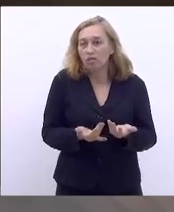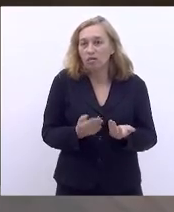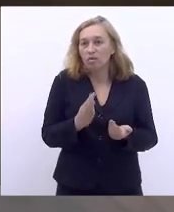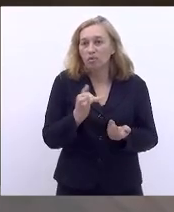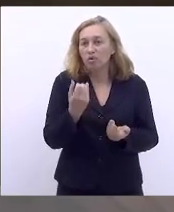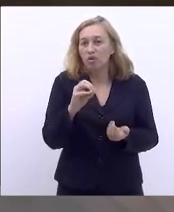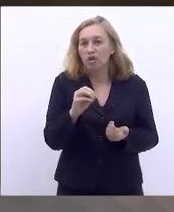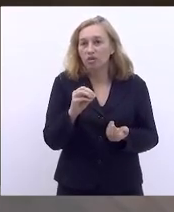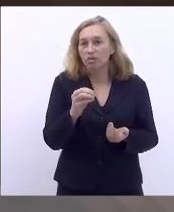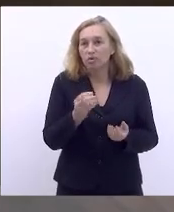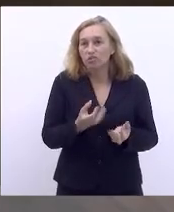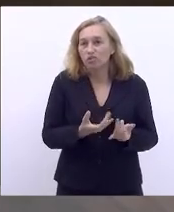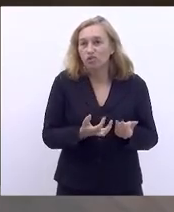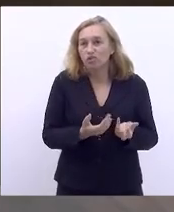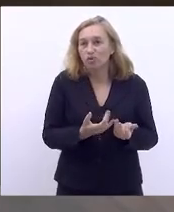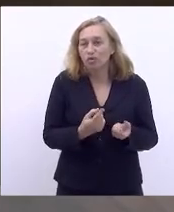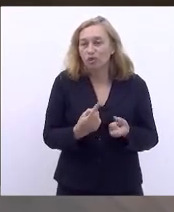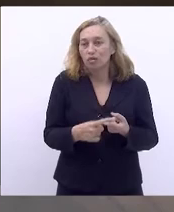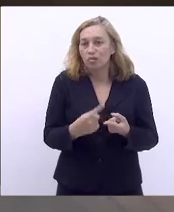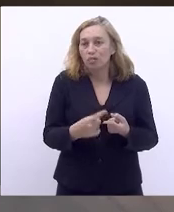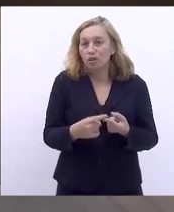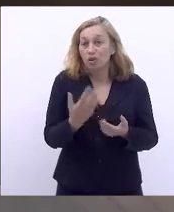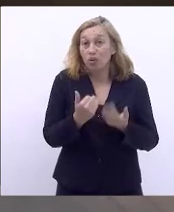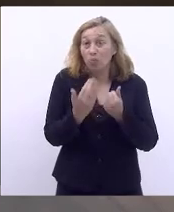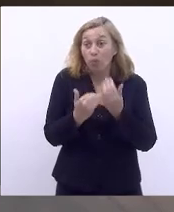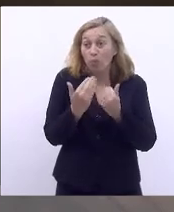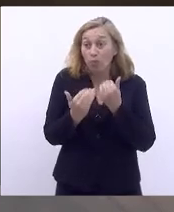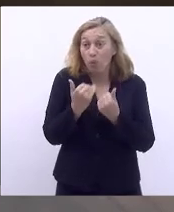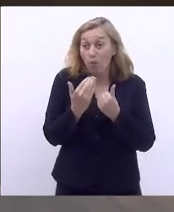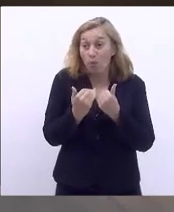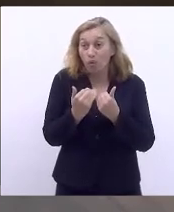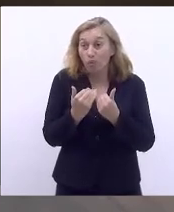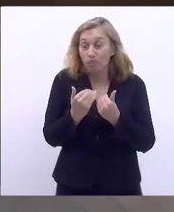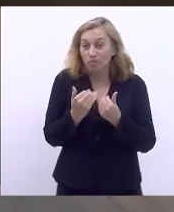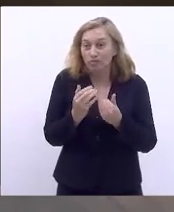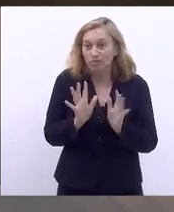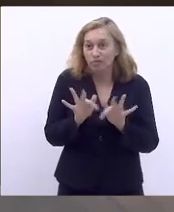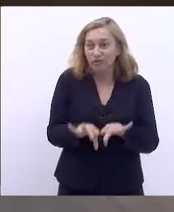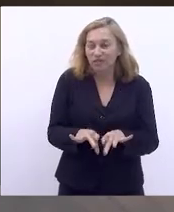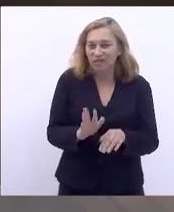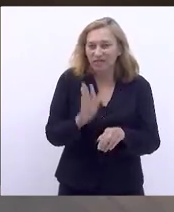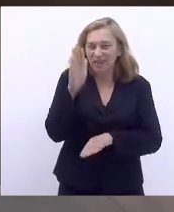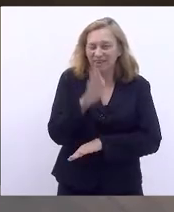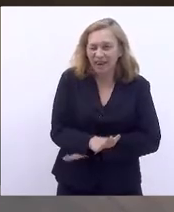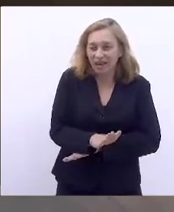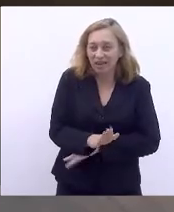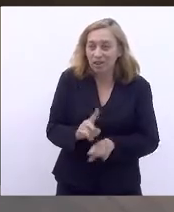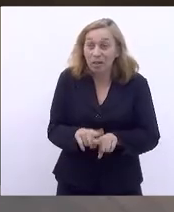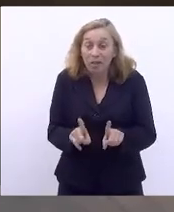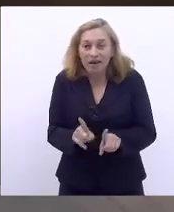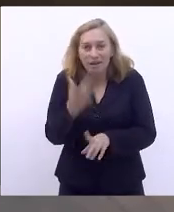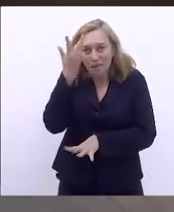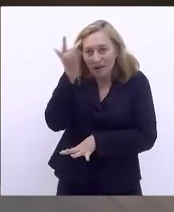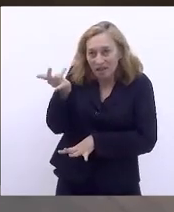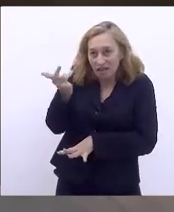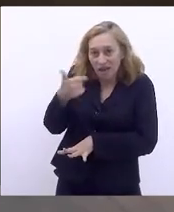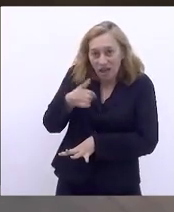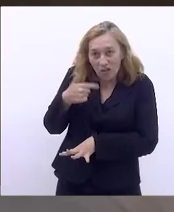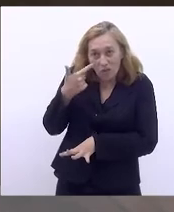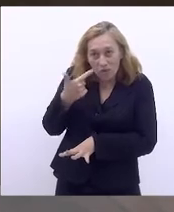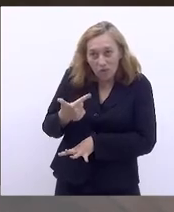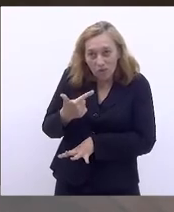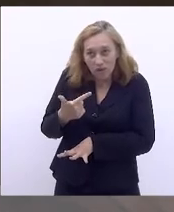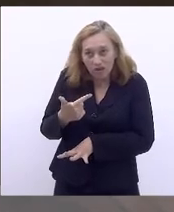serem fritos, porque os quitutes são comidos, degustados no final da tarde. Mas amanhã eu vou